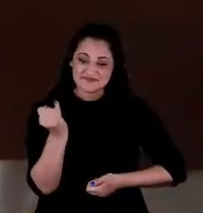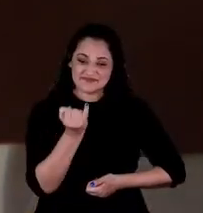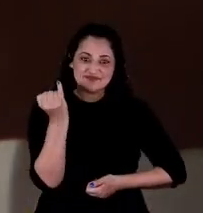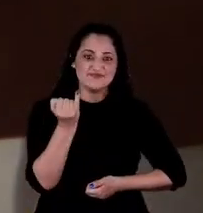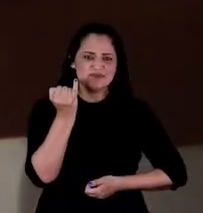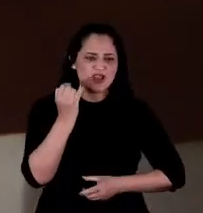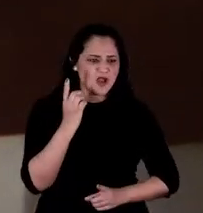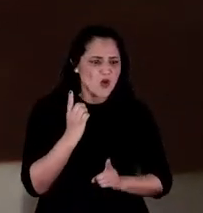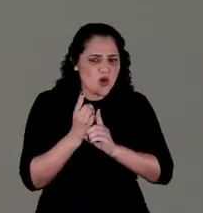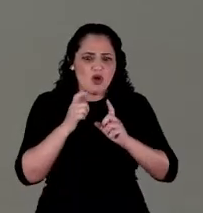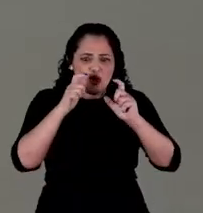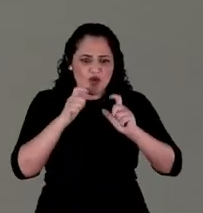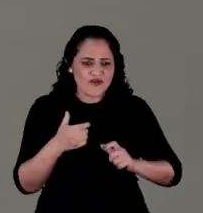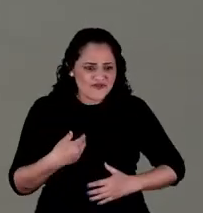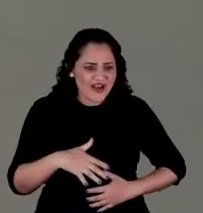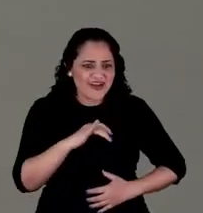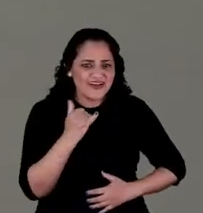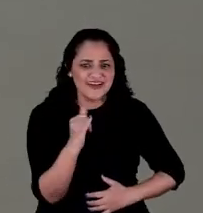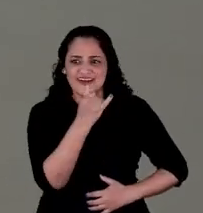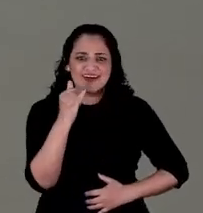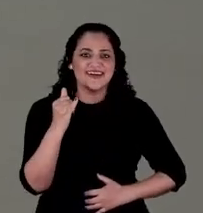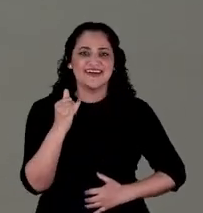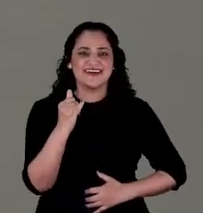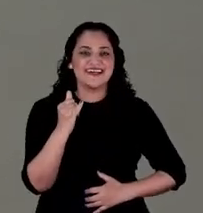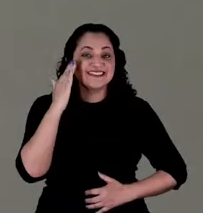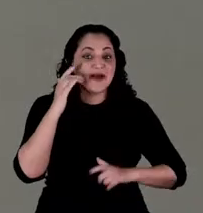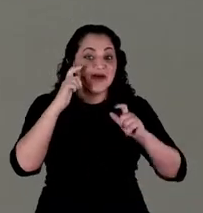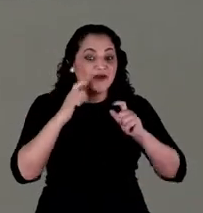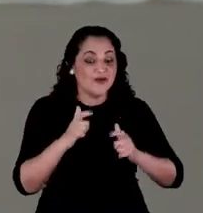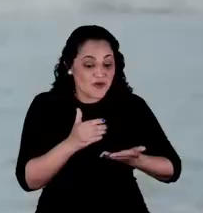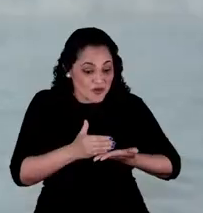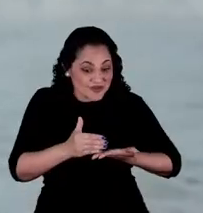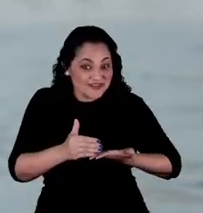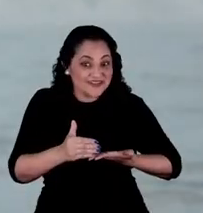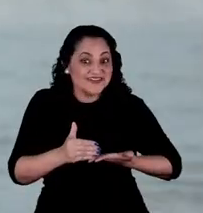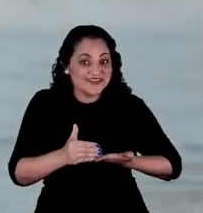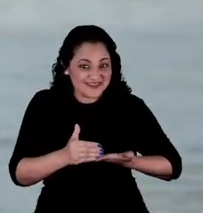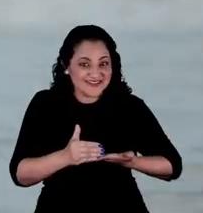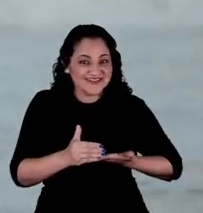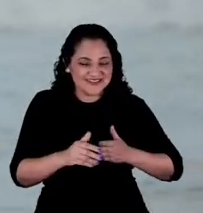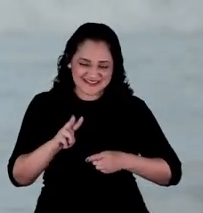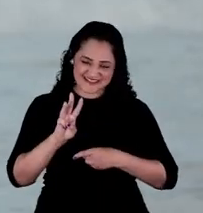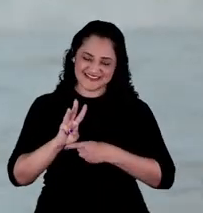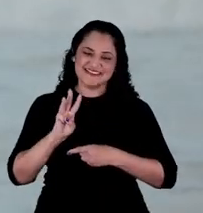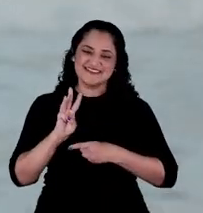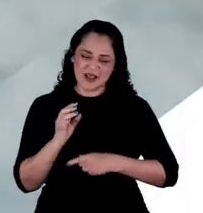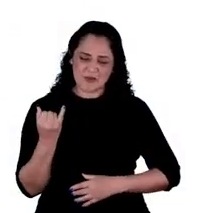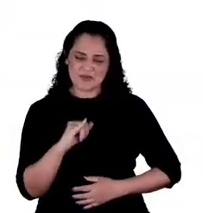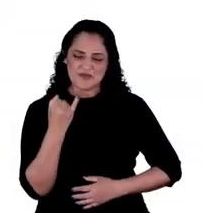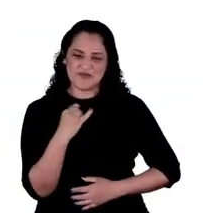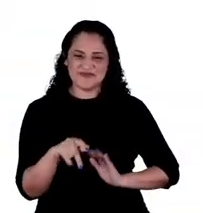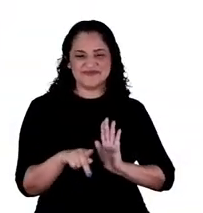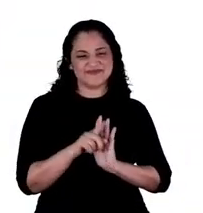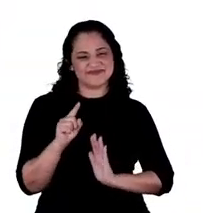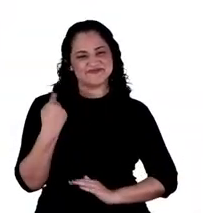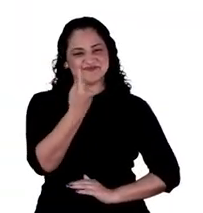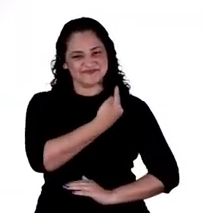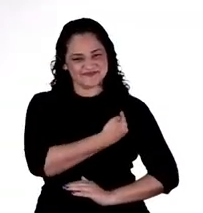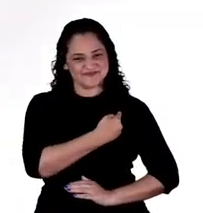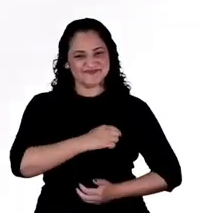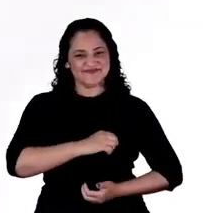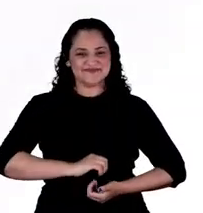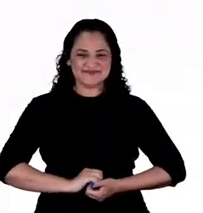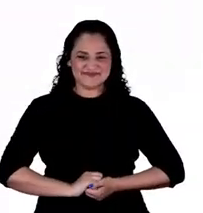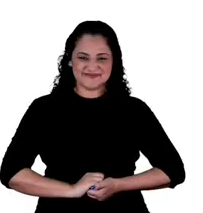e tão importante quanto descobrir para onde ela vai essa ver de onde ela vem Shell energia